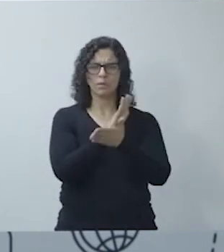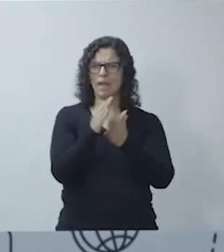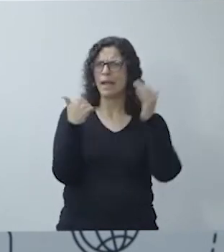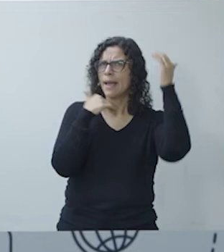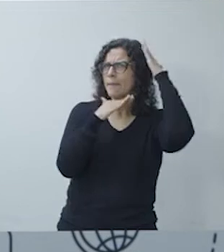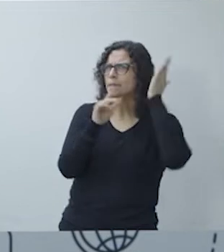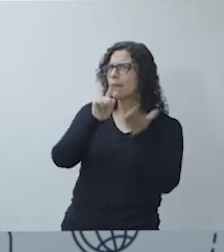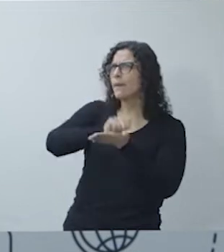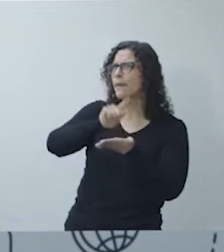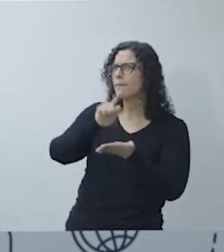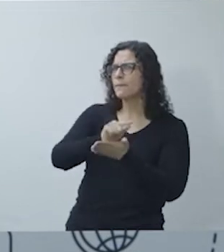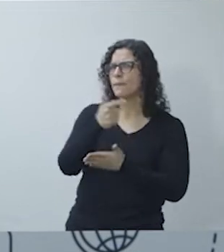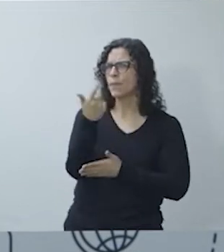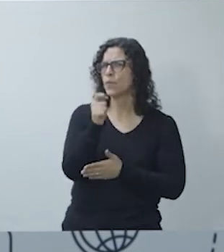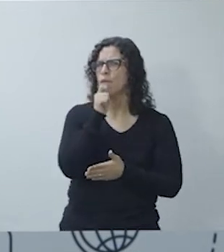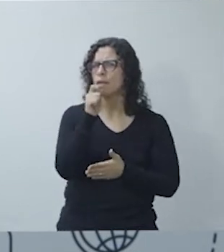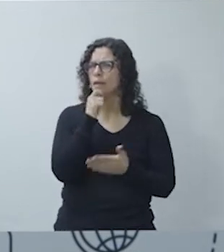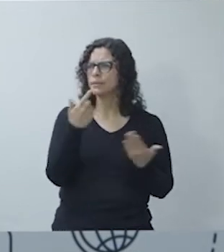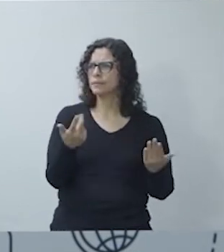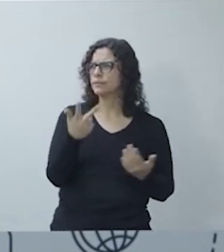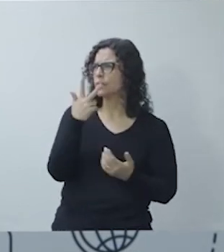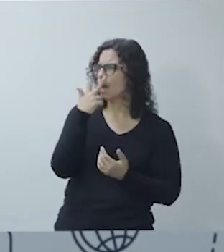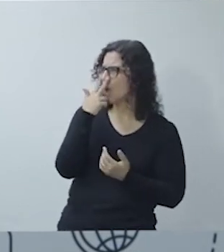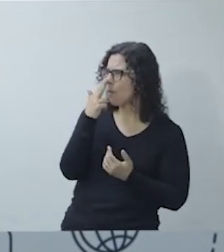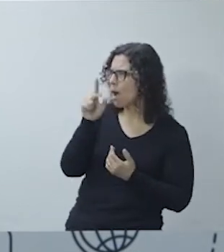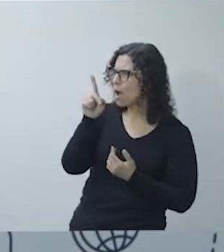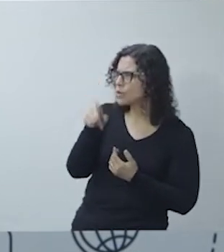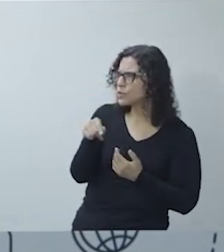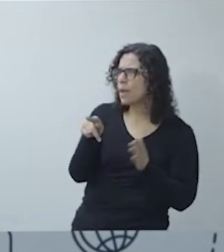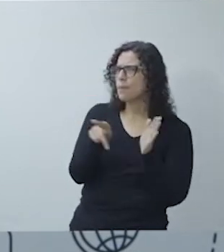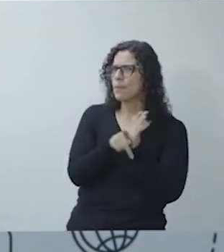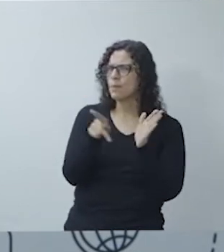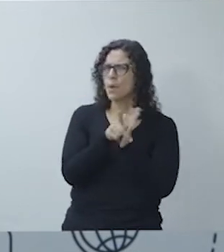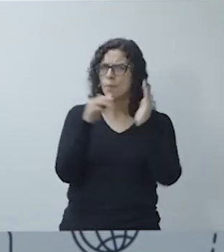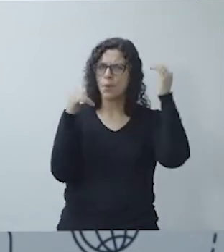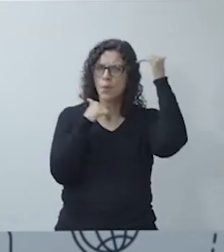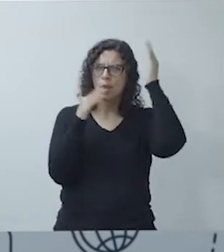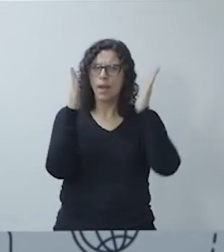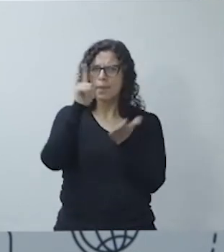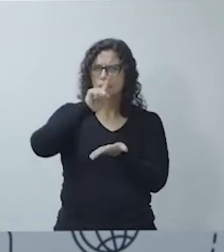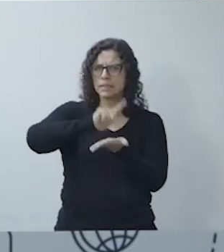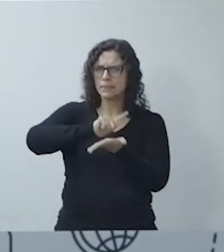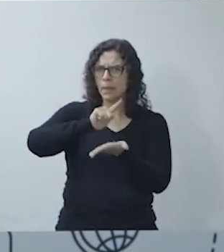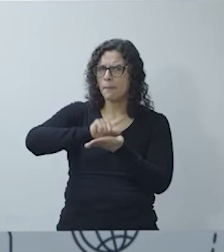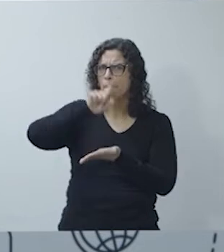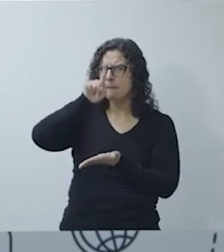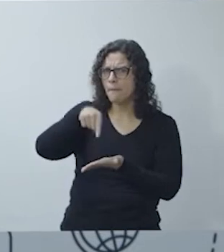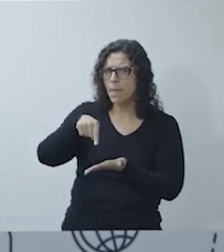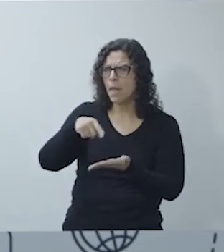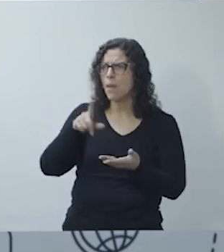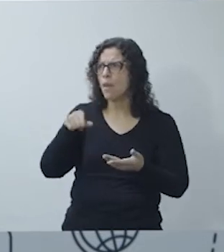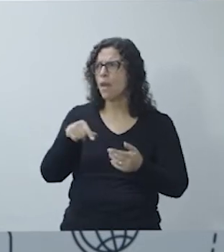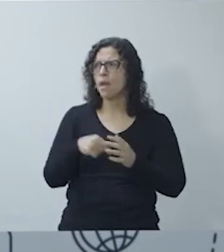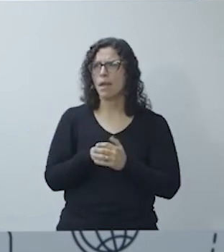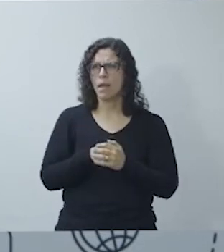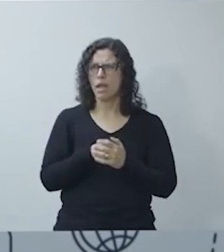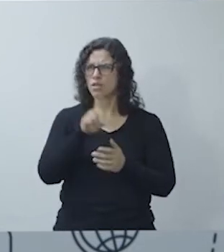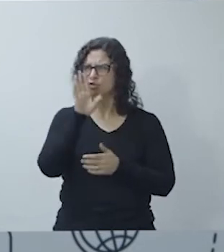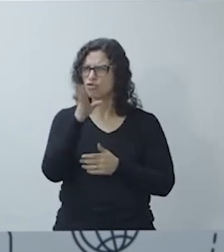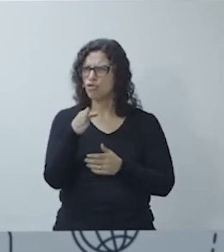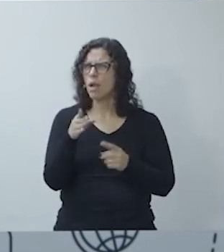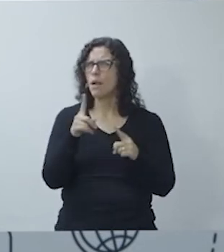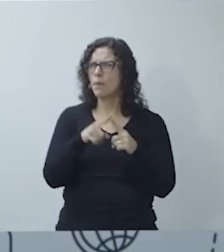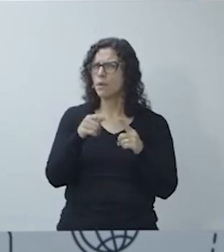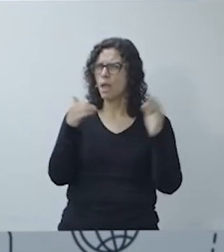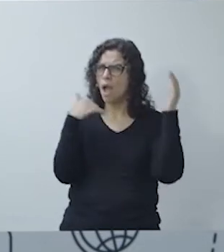cabeça de papelão. Professor, eu tô achando que a cabeça dele é de papelão já, porque